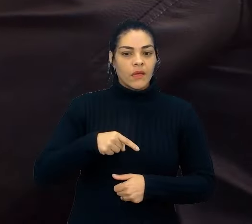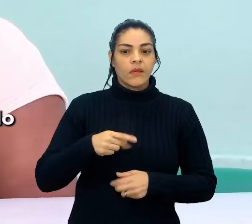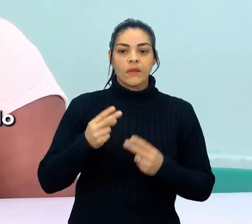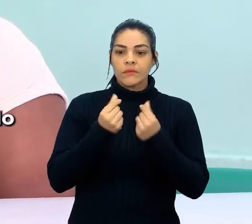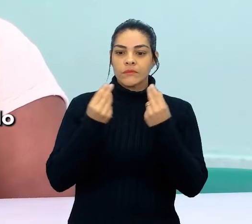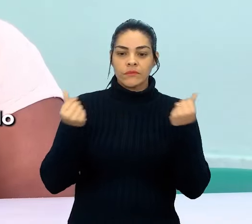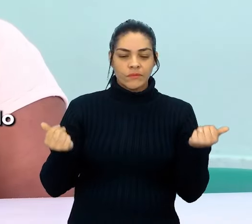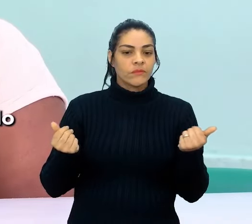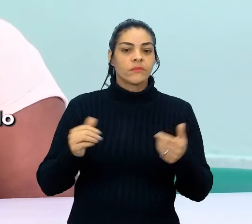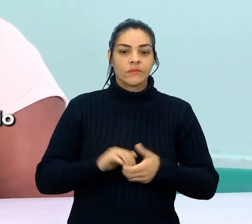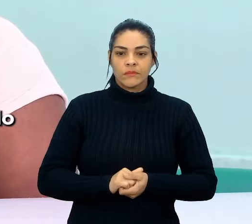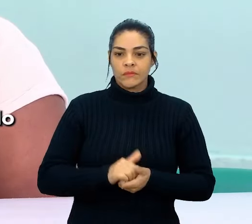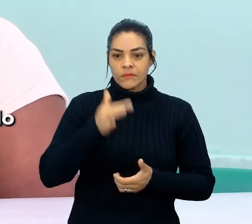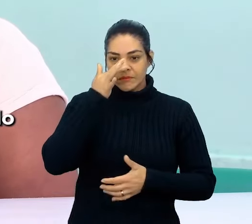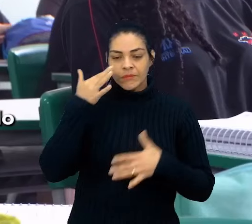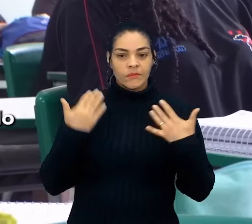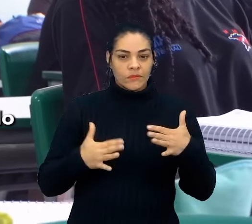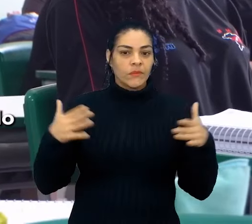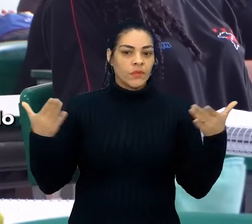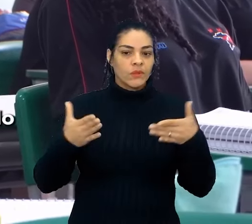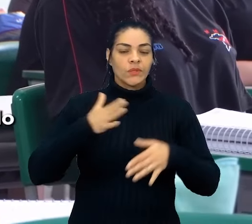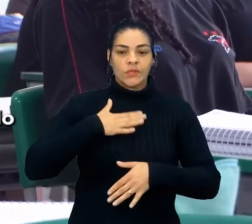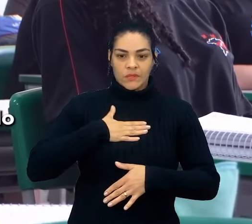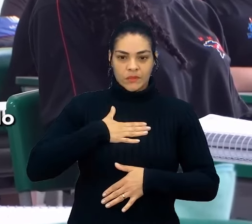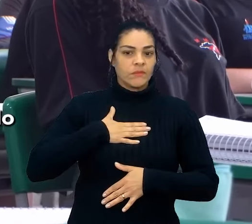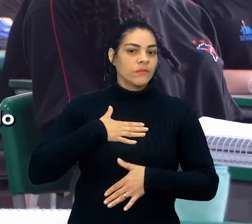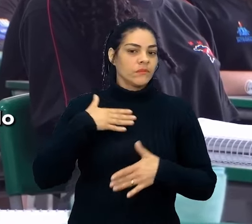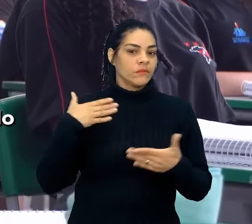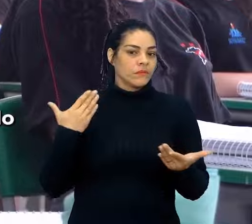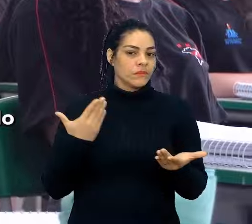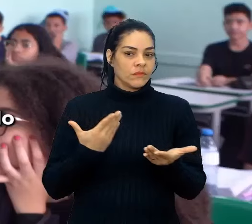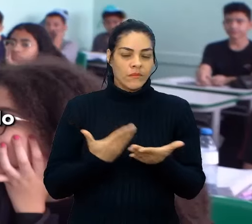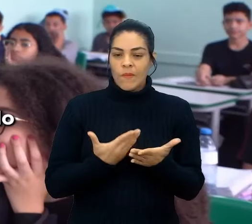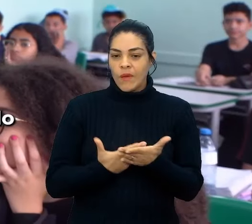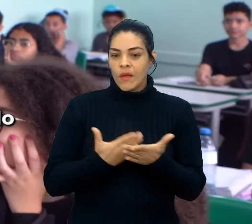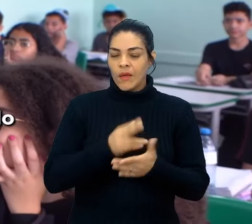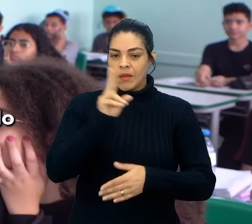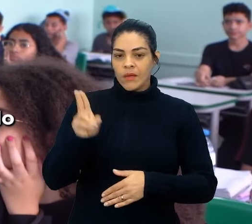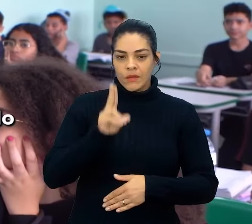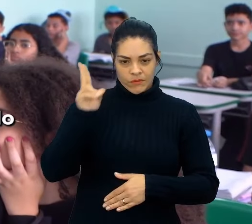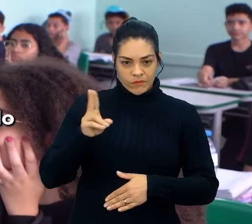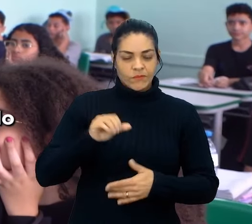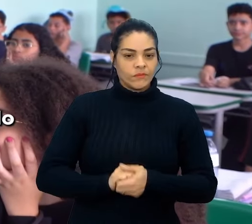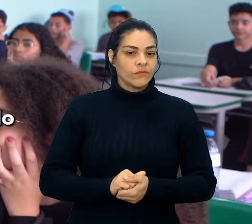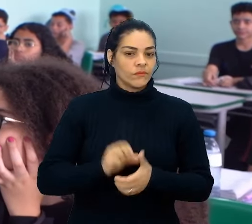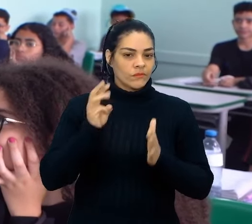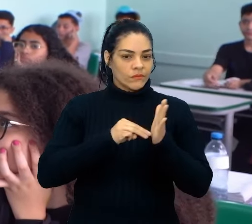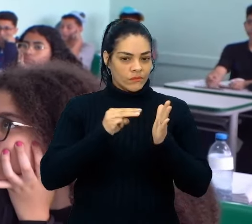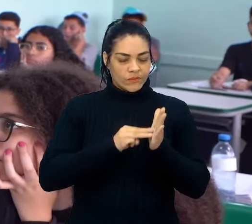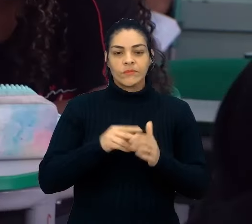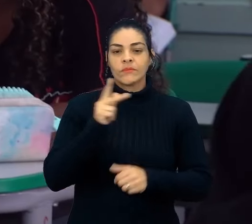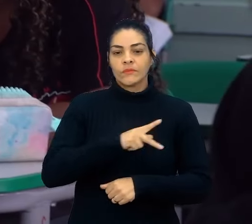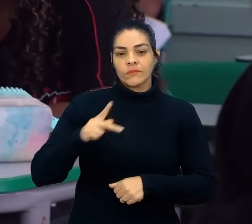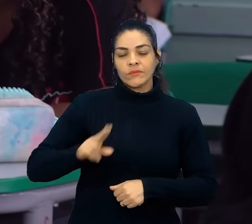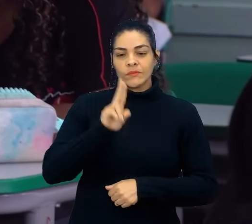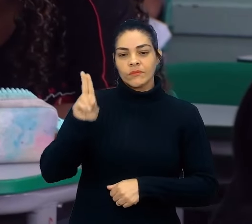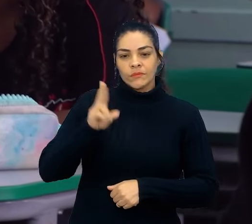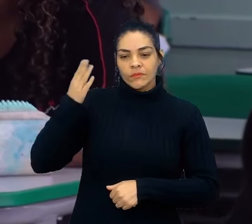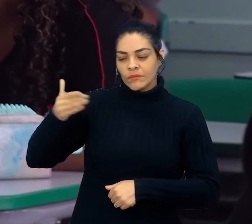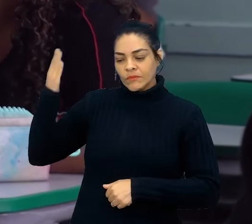inspiração. Hoje, nas minhas aulas, eu utilizo o método que as minhas professoras utilizavam, que